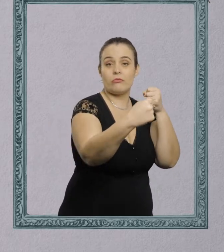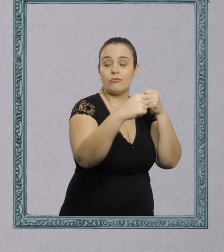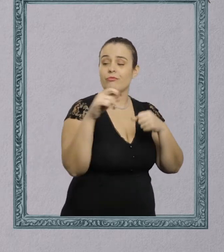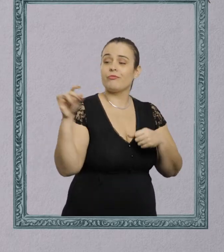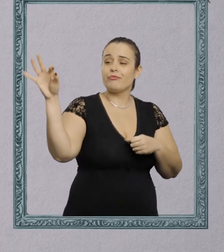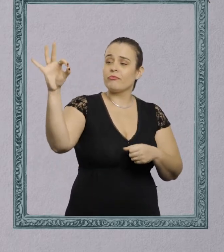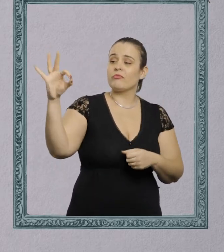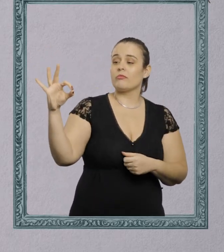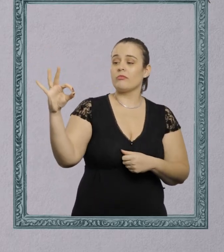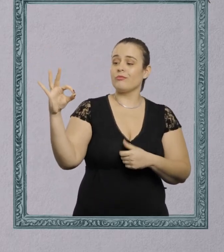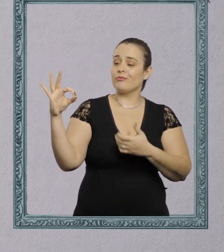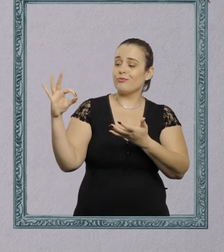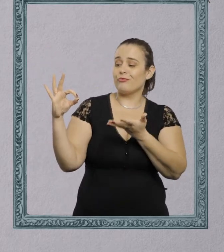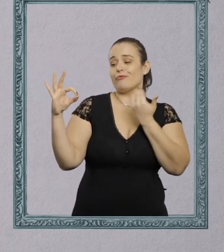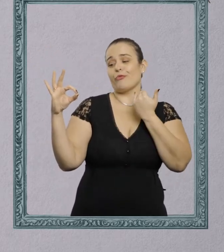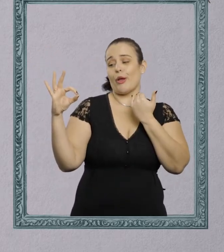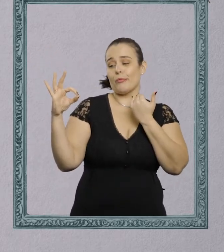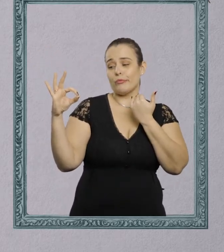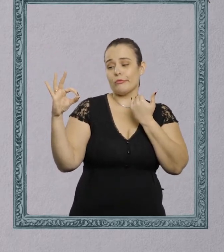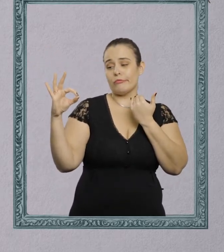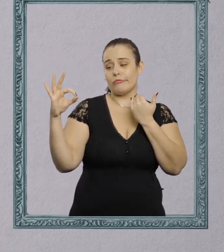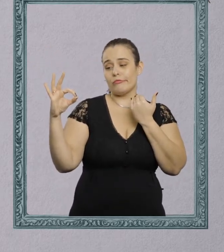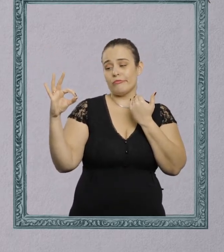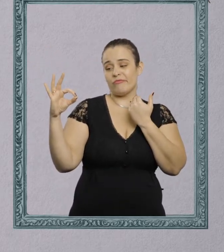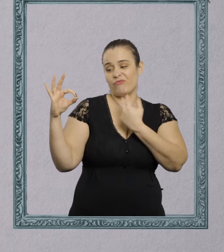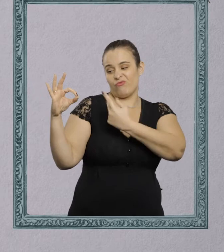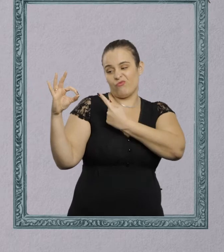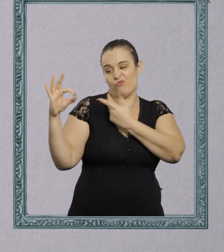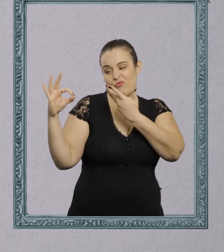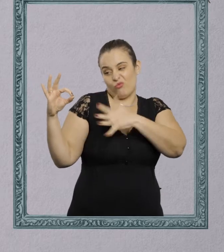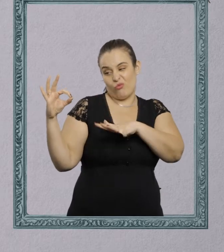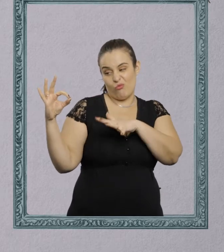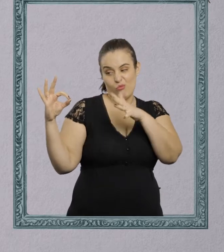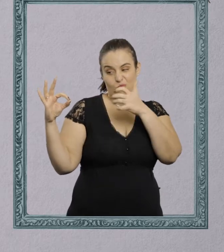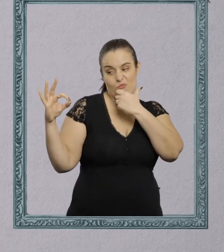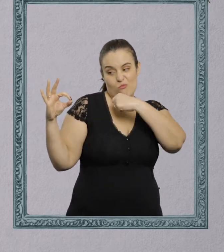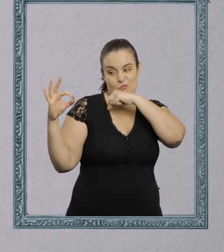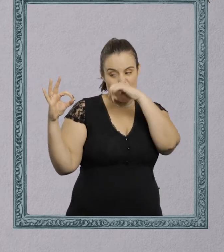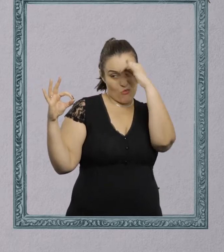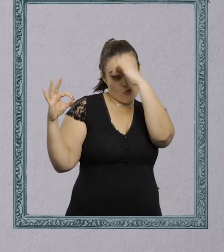falou: Vamos lá, Sininho. A gente não quer nenhuma mãe boboca.